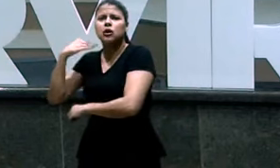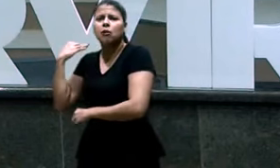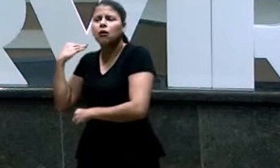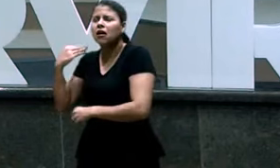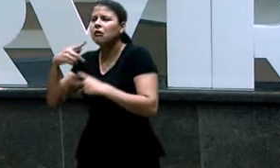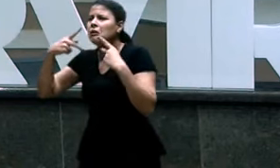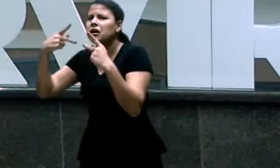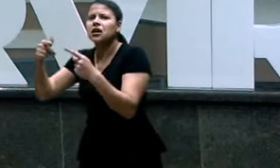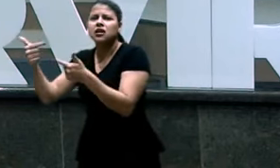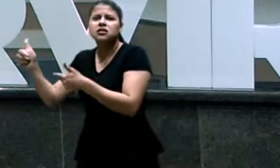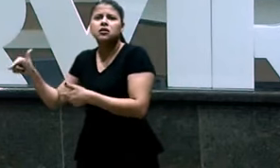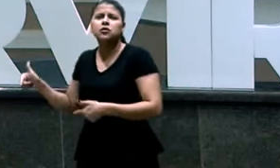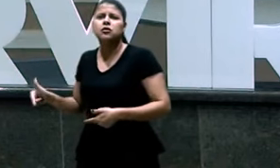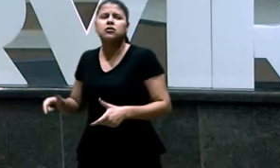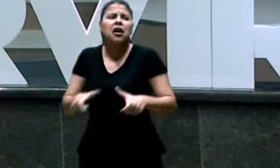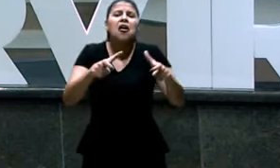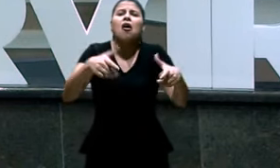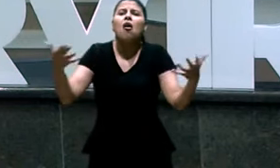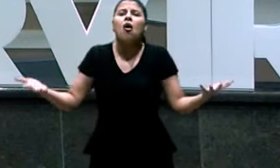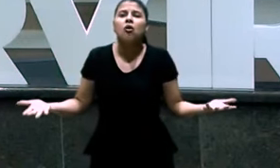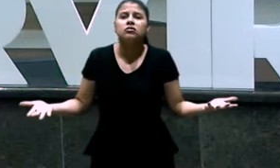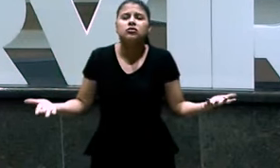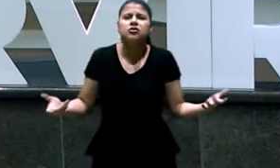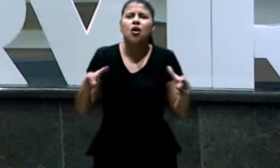e agora ele vai encontrar um novo endereço.